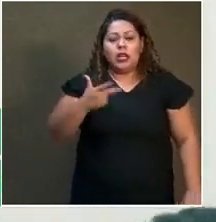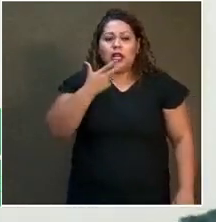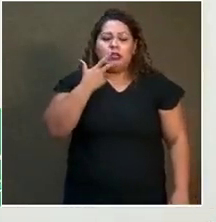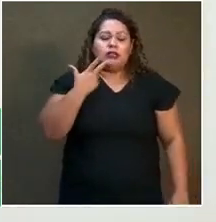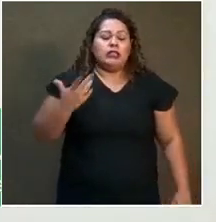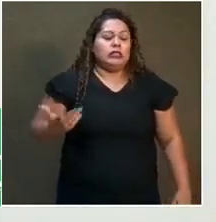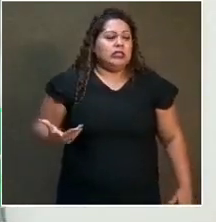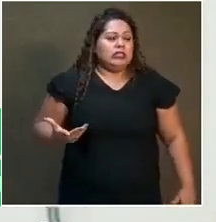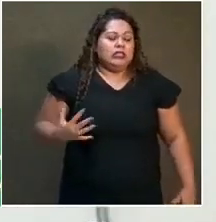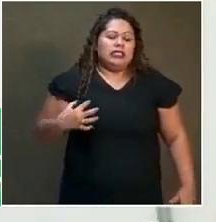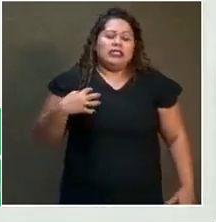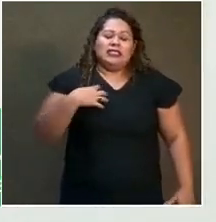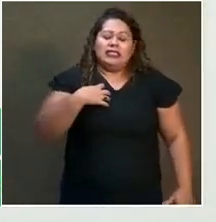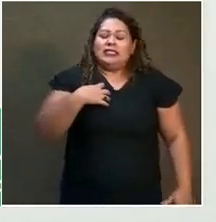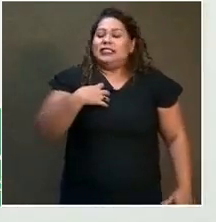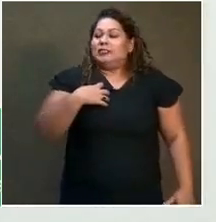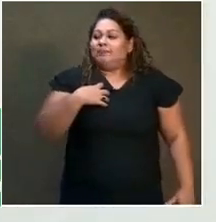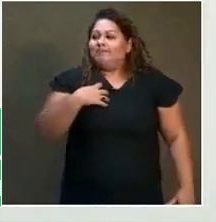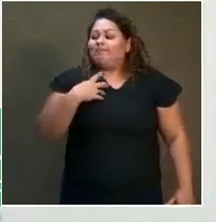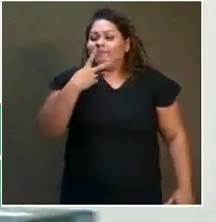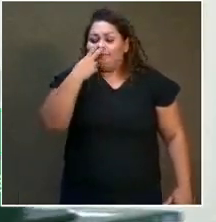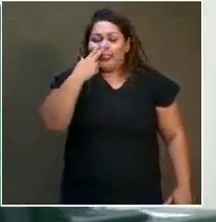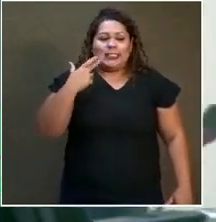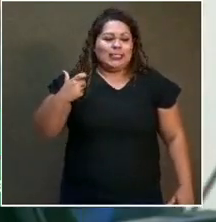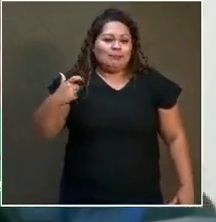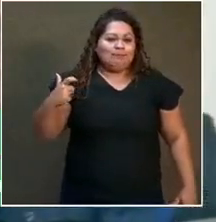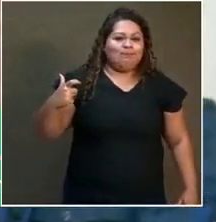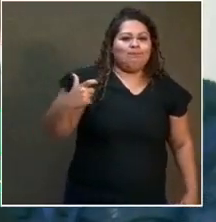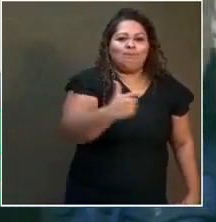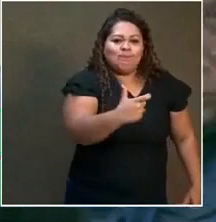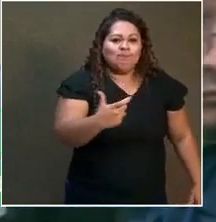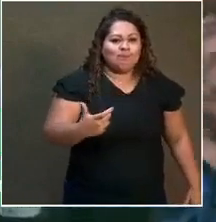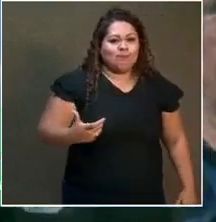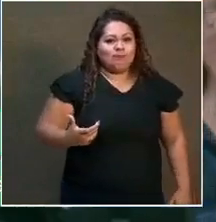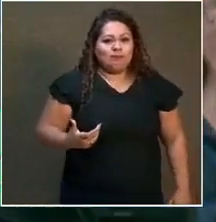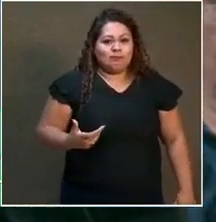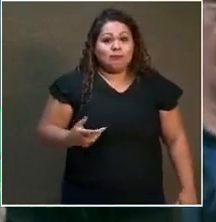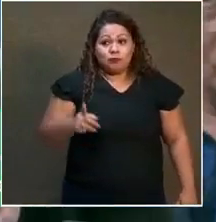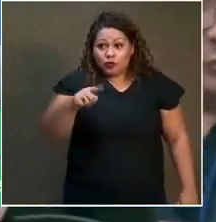mais sensíveis para Cássio, que Vossas Excelências viram aqui.